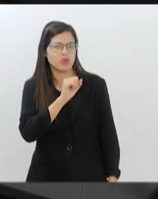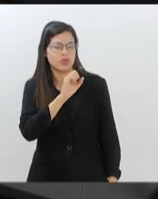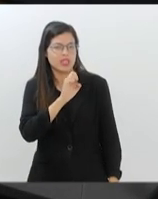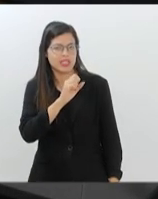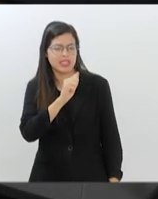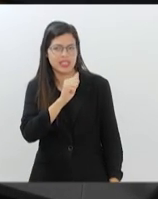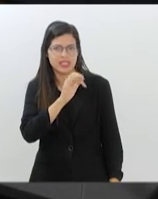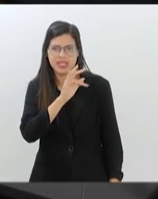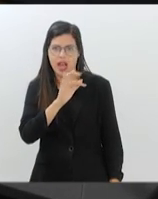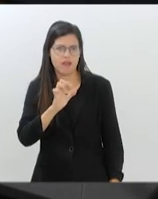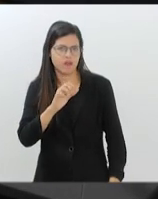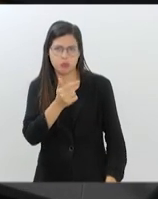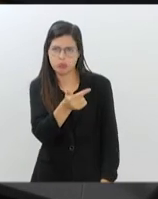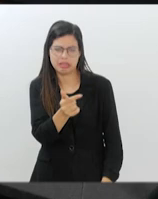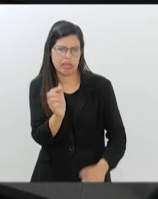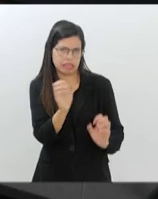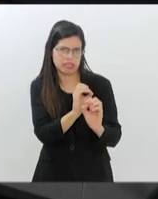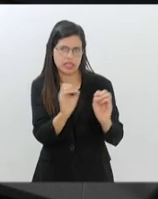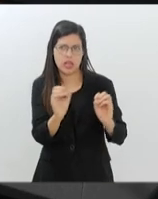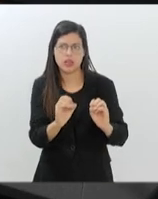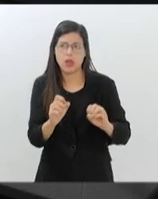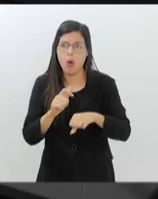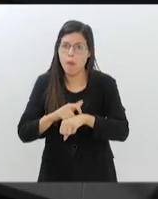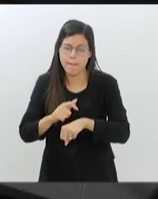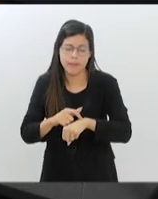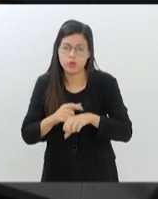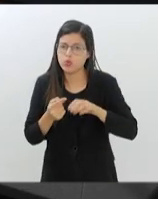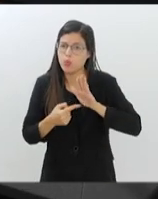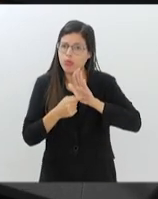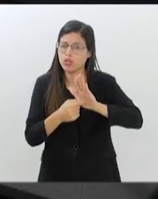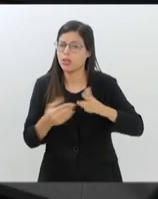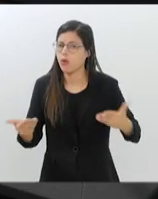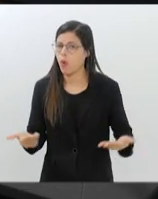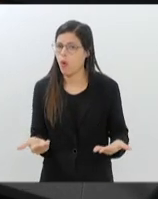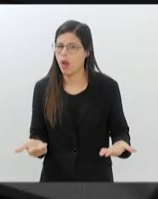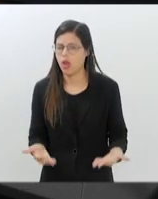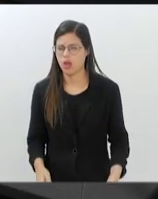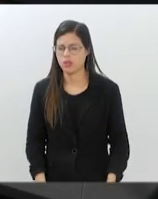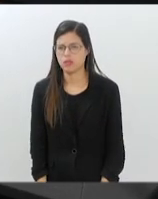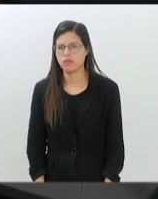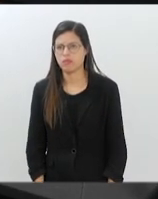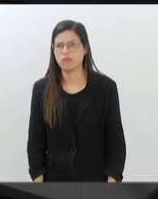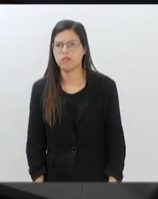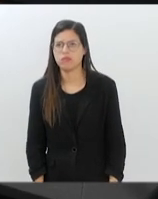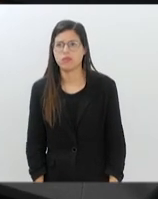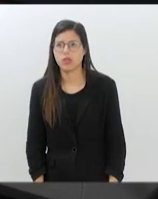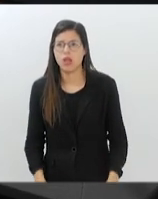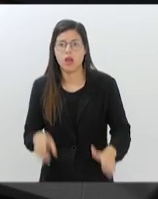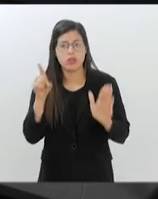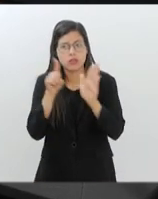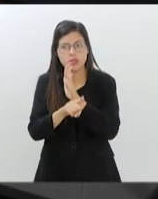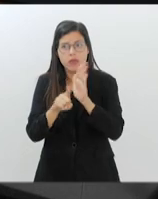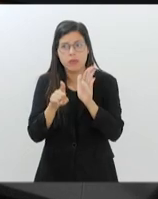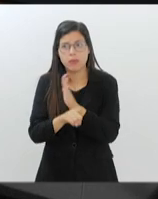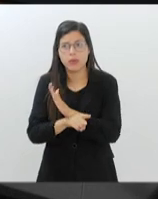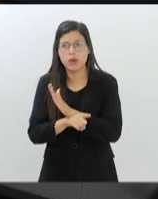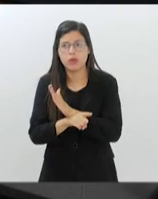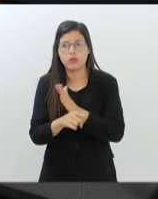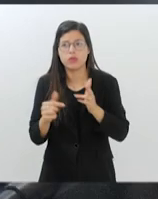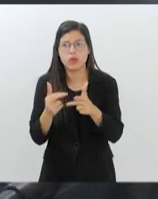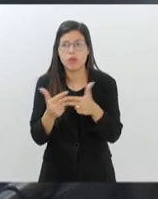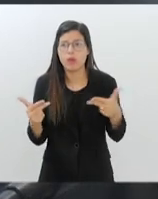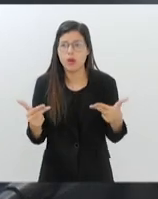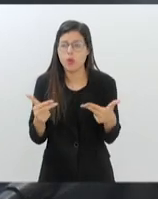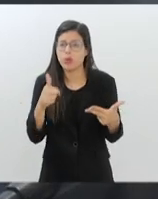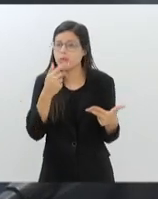comiss momento de apresentar esse Senor momento de apresentar esse inclusive nós vamos fazer um o que a gente tá perguntando é algo que diz respeito diretamente